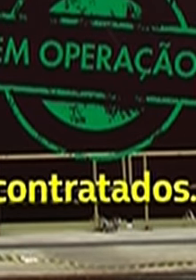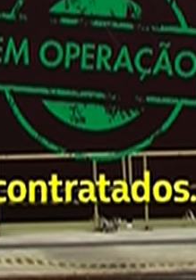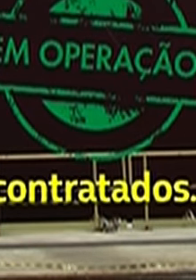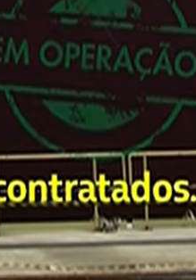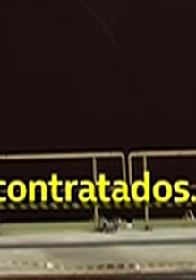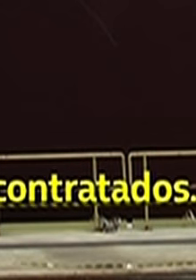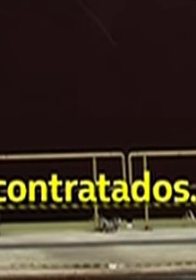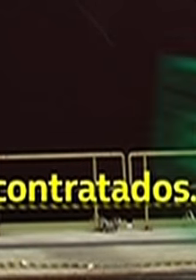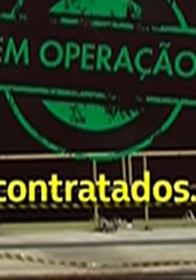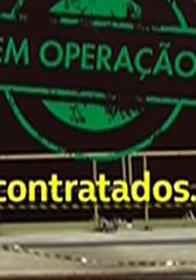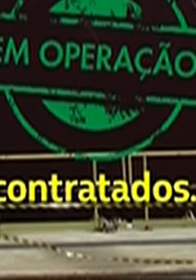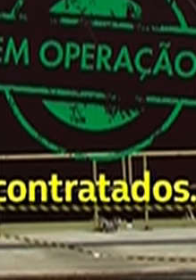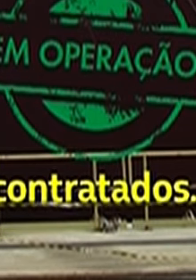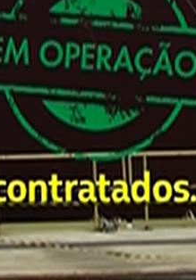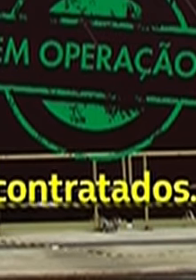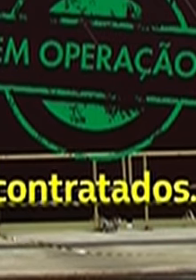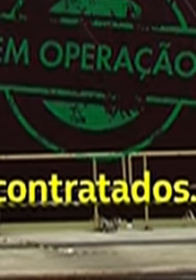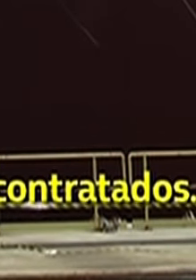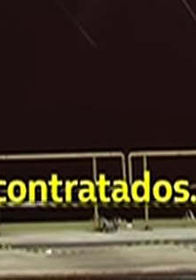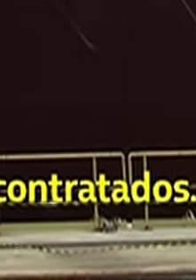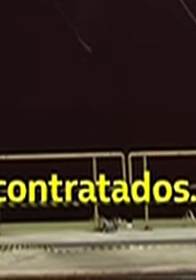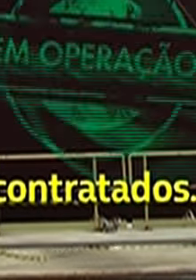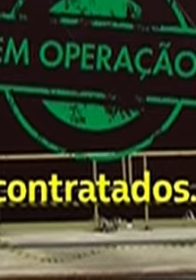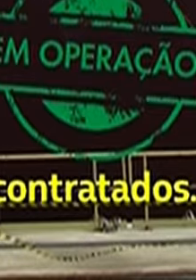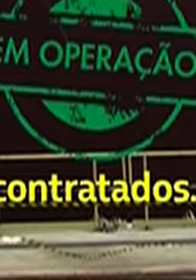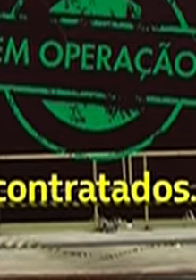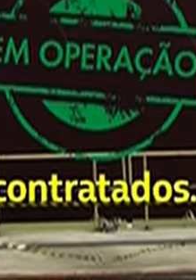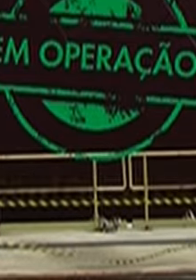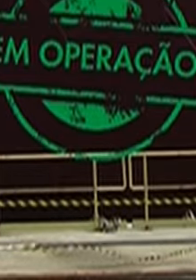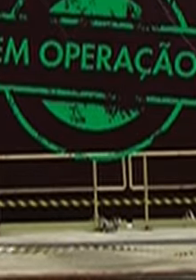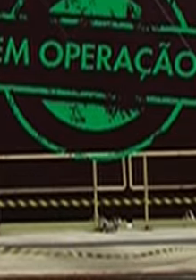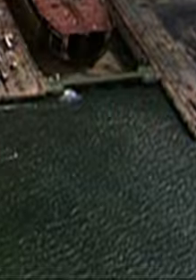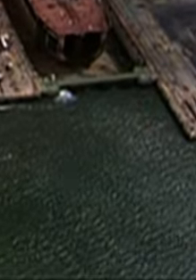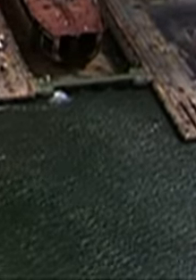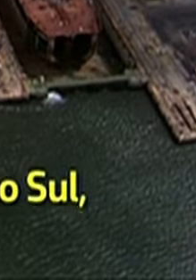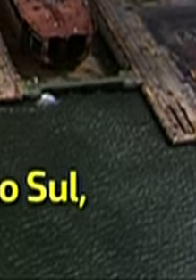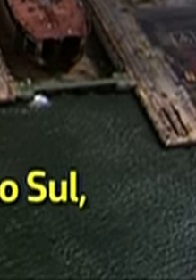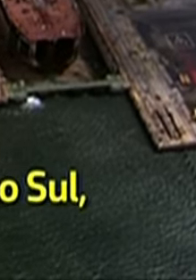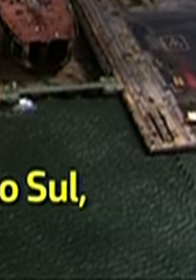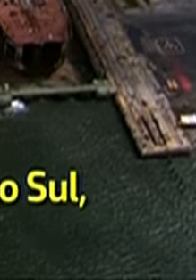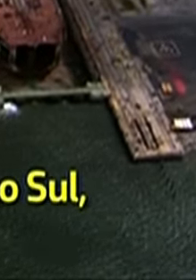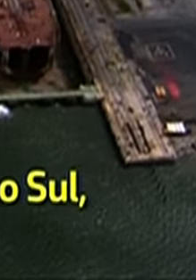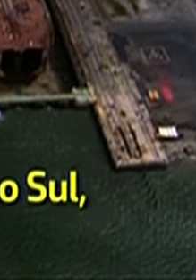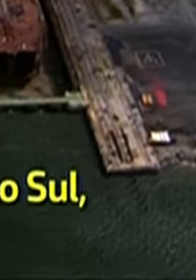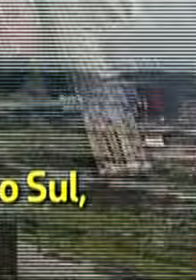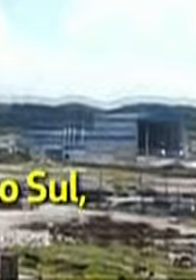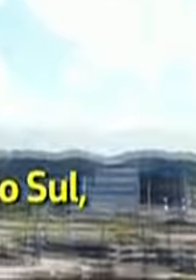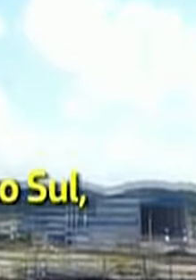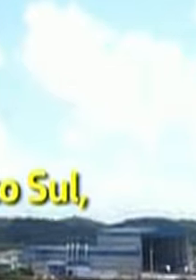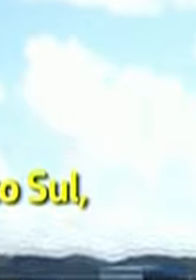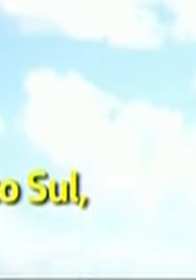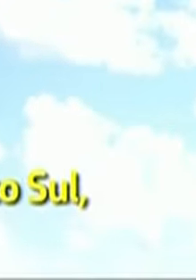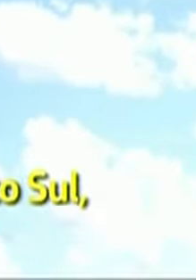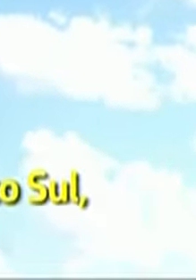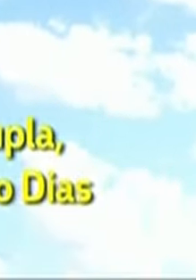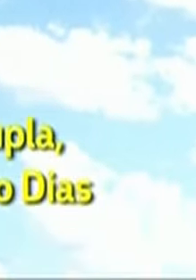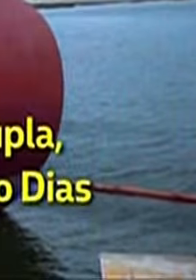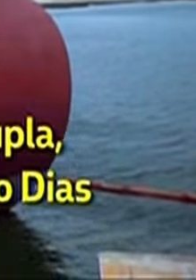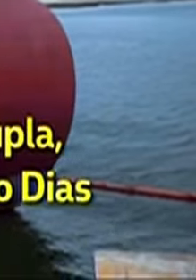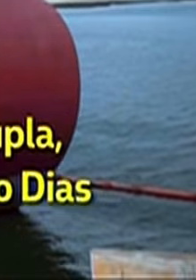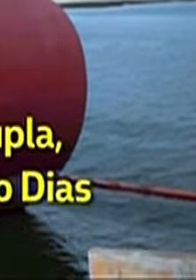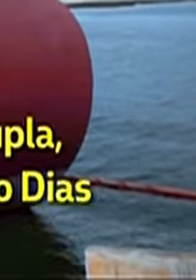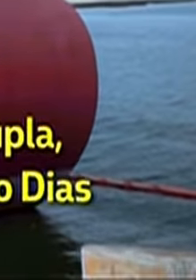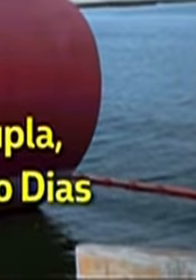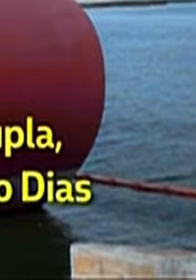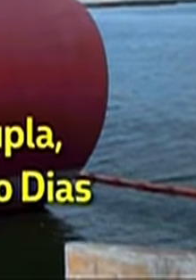industrial, totalizando 46 navios já contratados. Hoje, aqui no estaleiro Atlântico Sul,